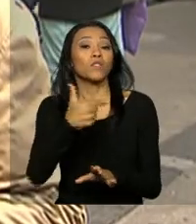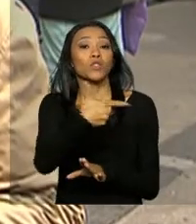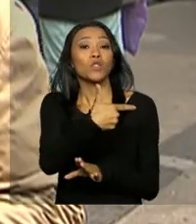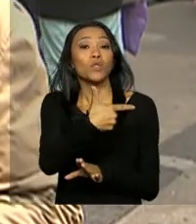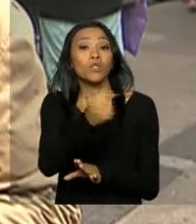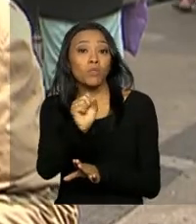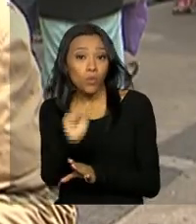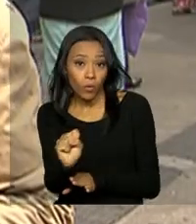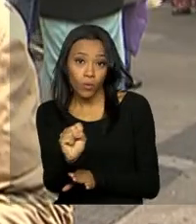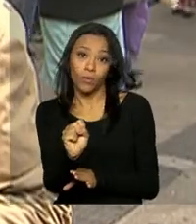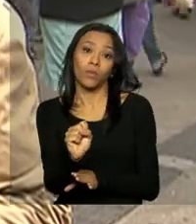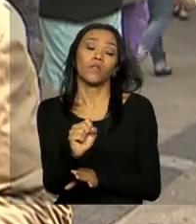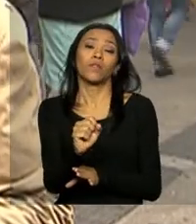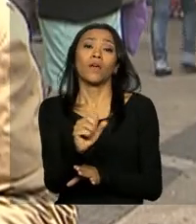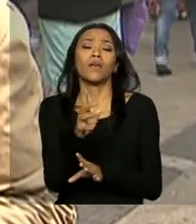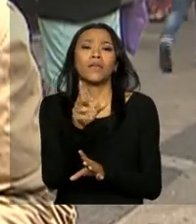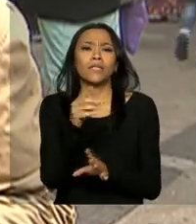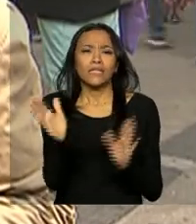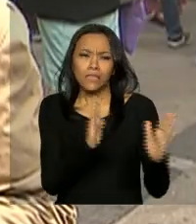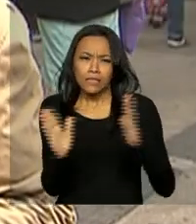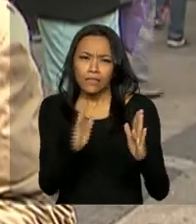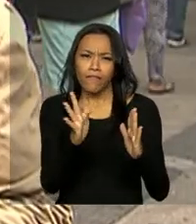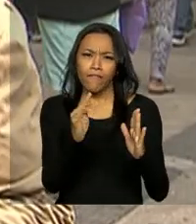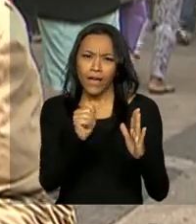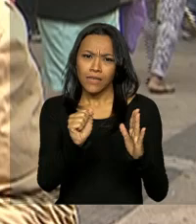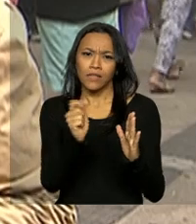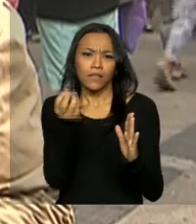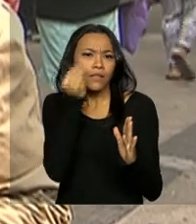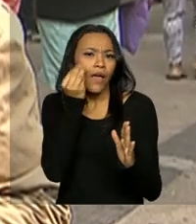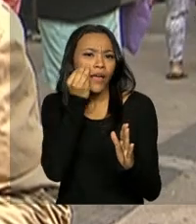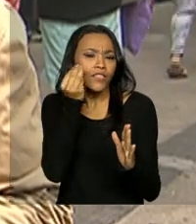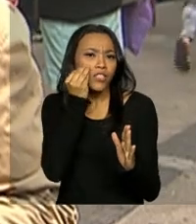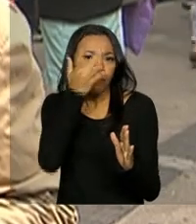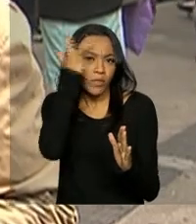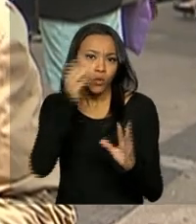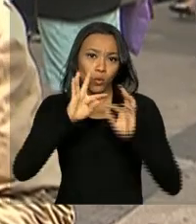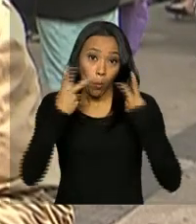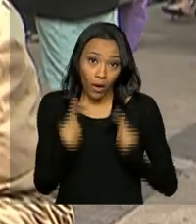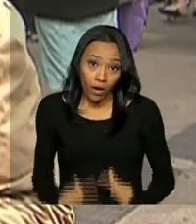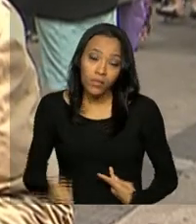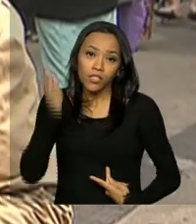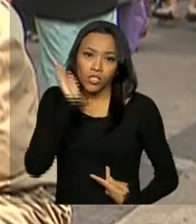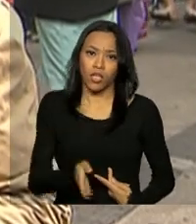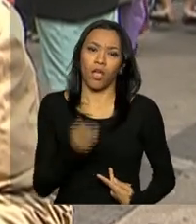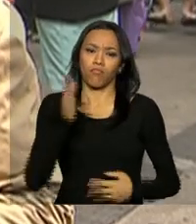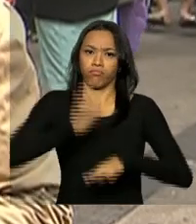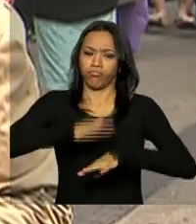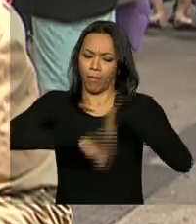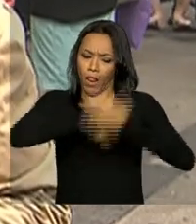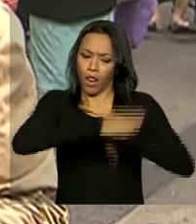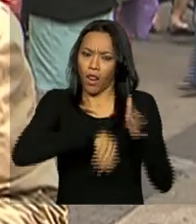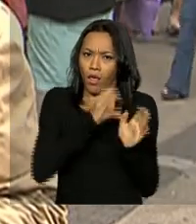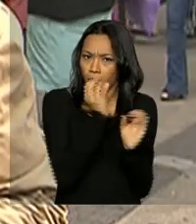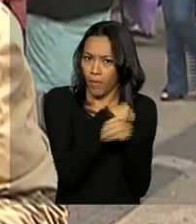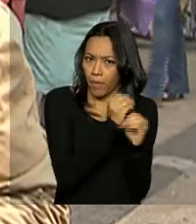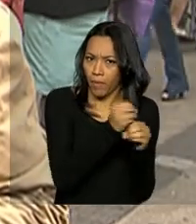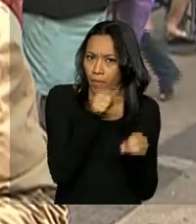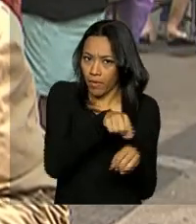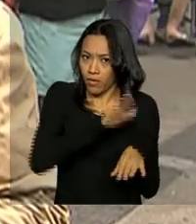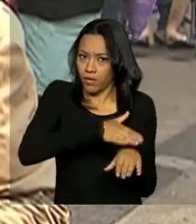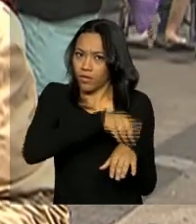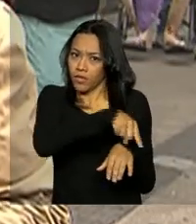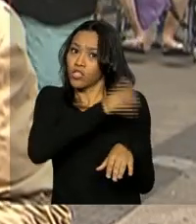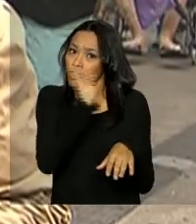2008. Nas duas primeiras fases de testes em humanos, a vacina desenvolvida pelo Butantan mostrou capacidade